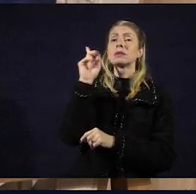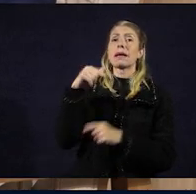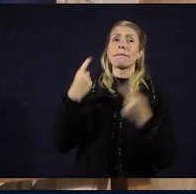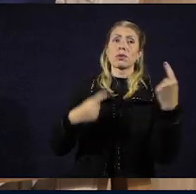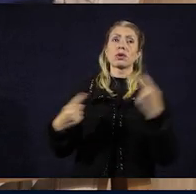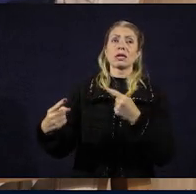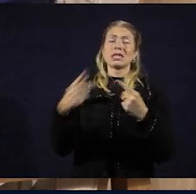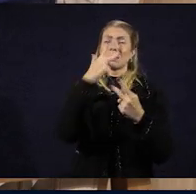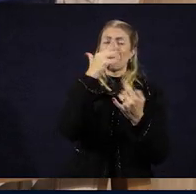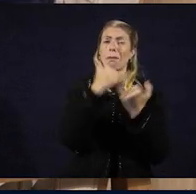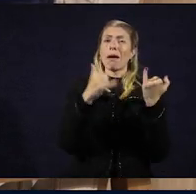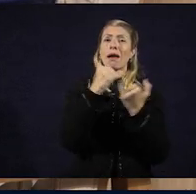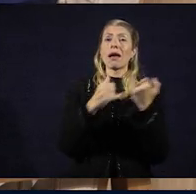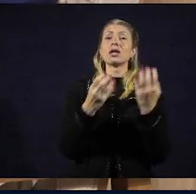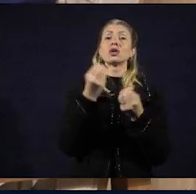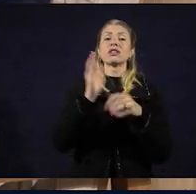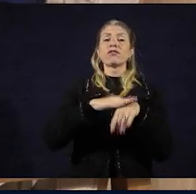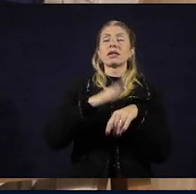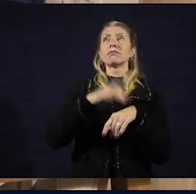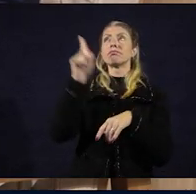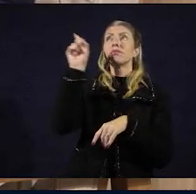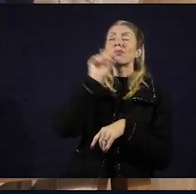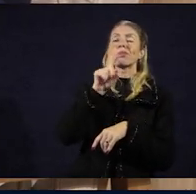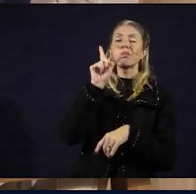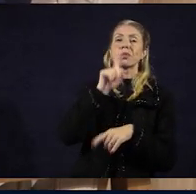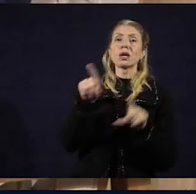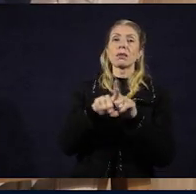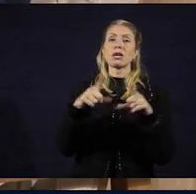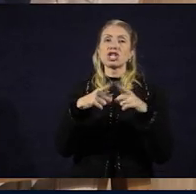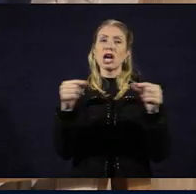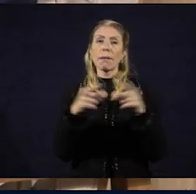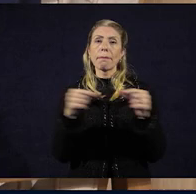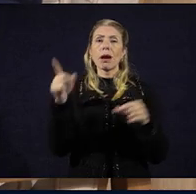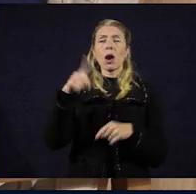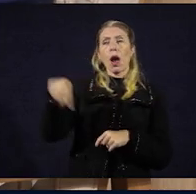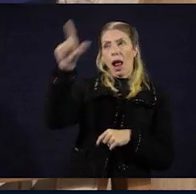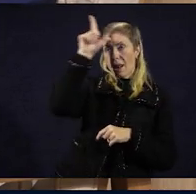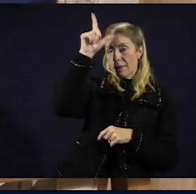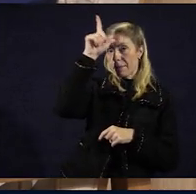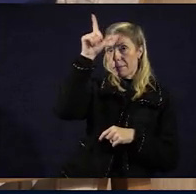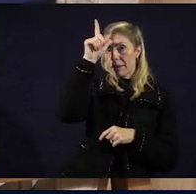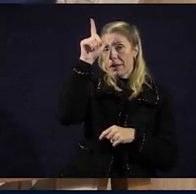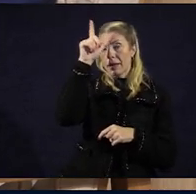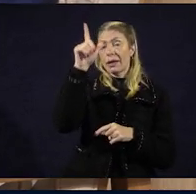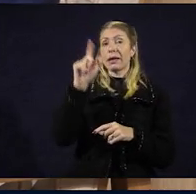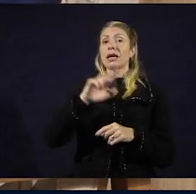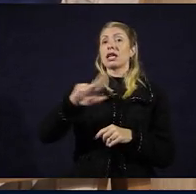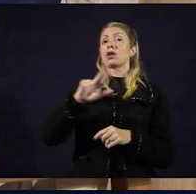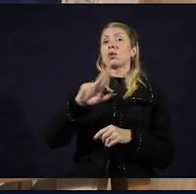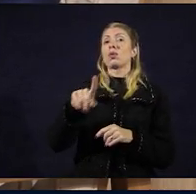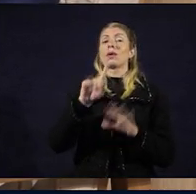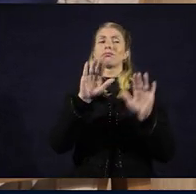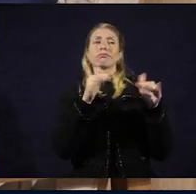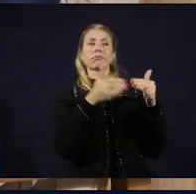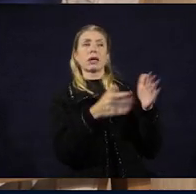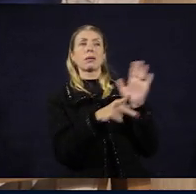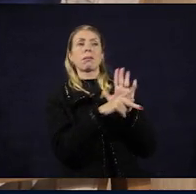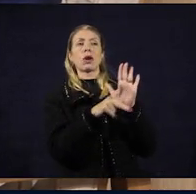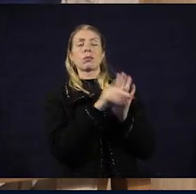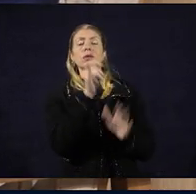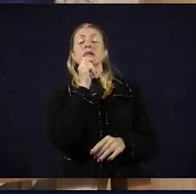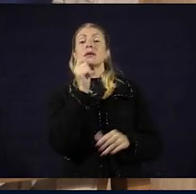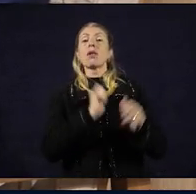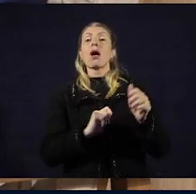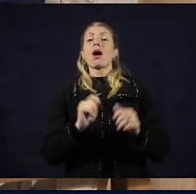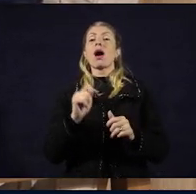com aquilo que se pratica nos Estados Unidos no Japão na Alemanha e menos parecidas com que aquilo que se pratica na Argentina